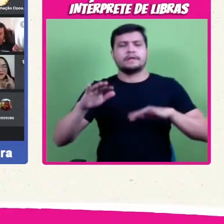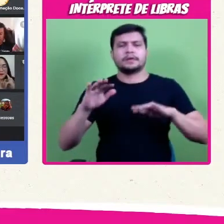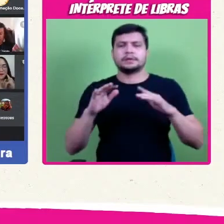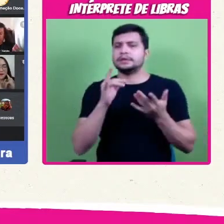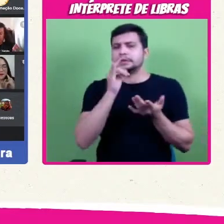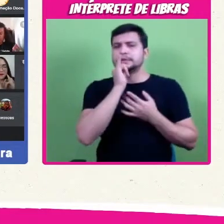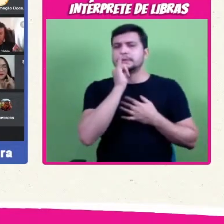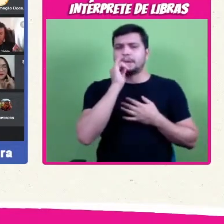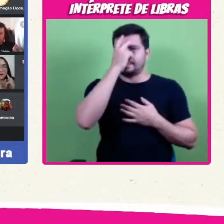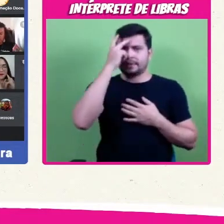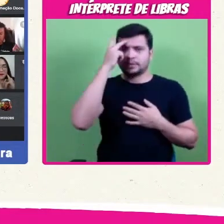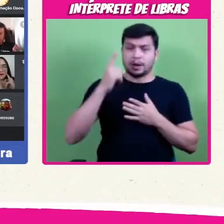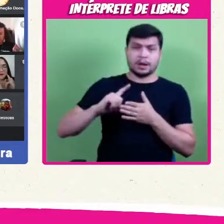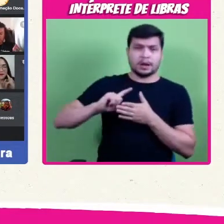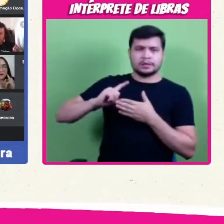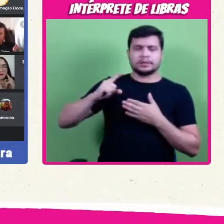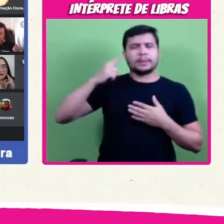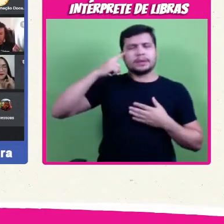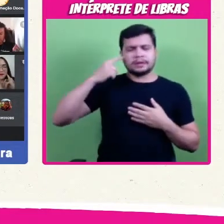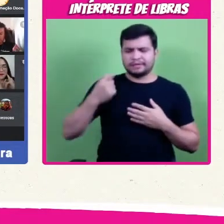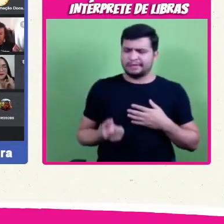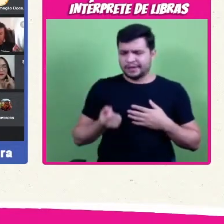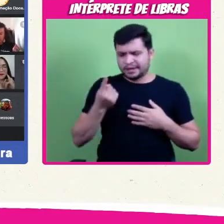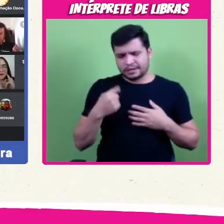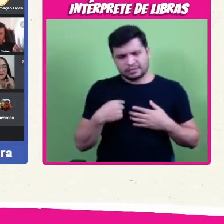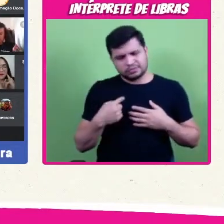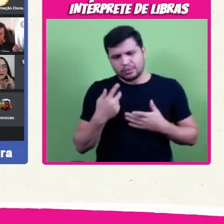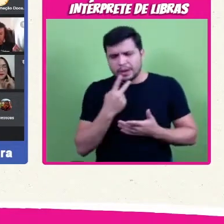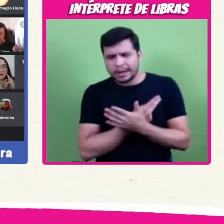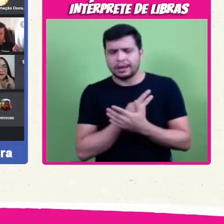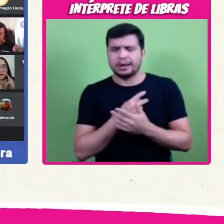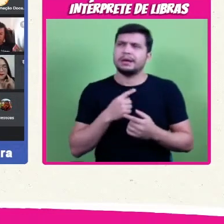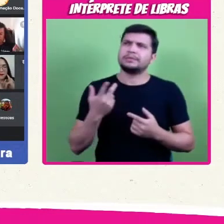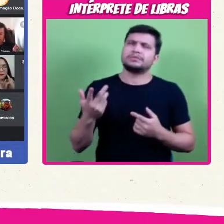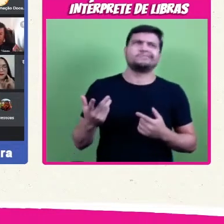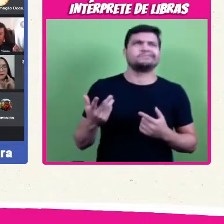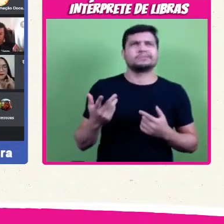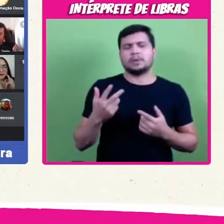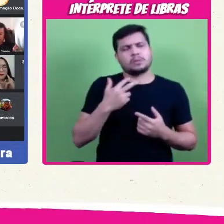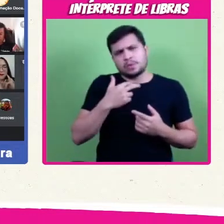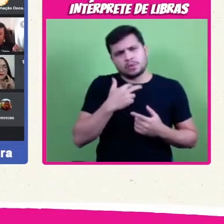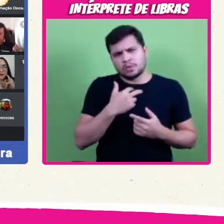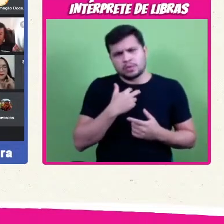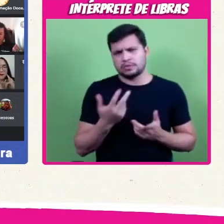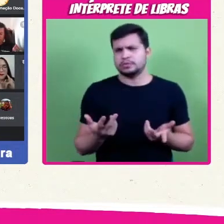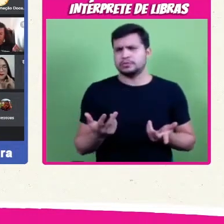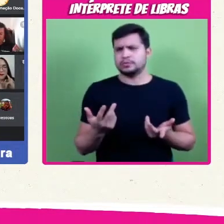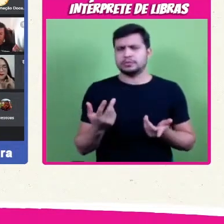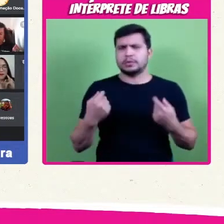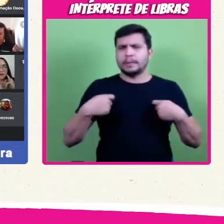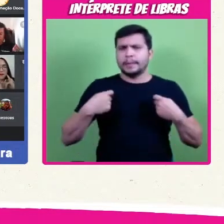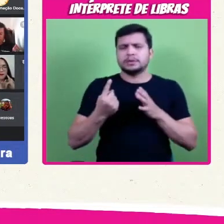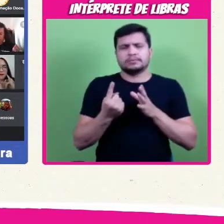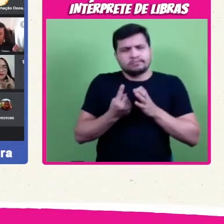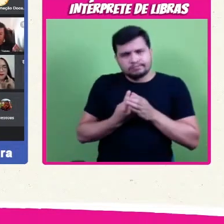ela achava que não tinha, né? Eu estou errado, eu não posso, eu tenho que ficar